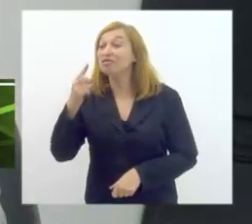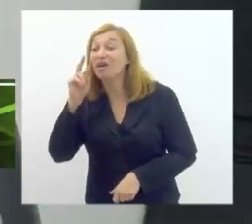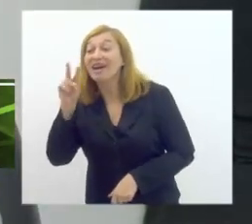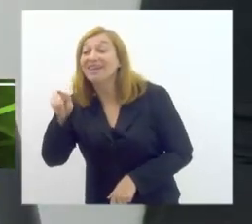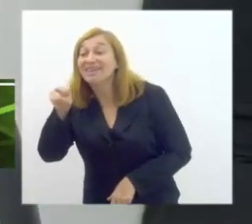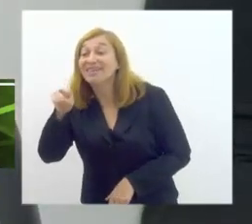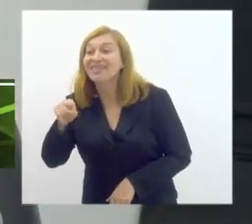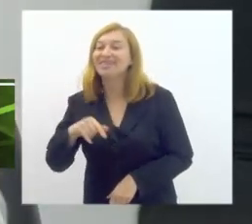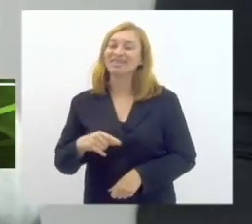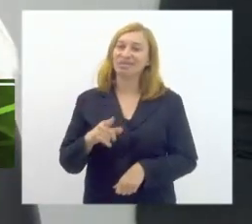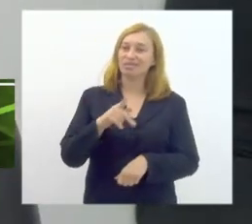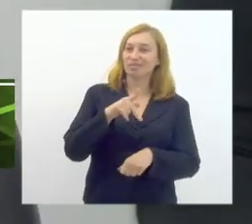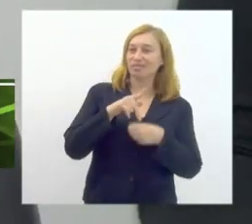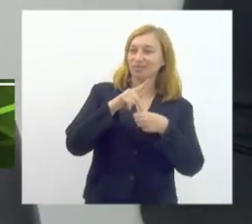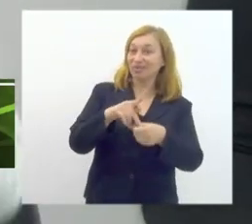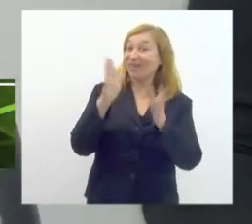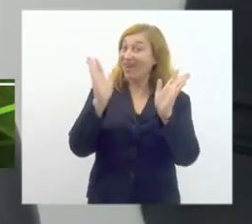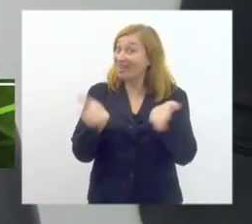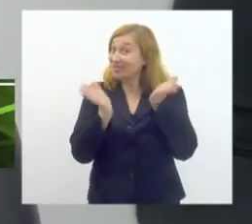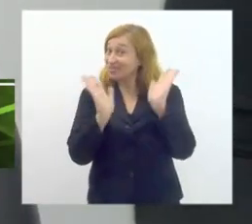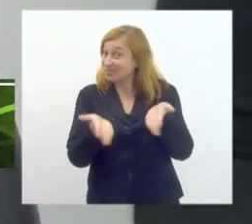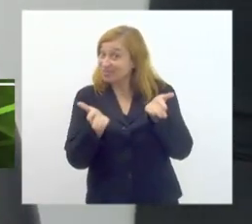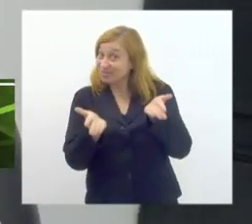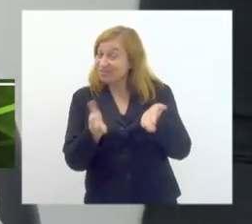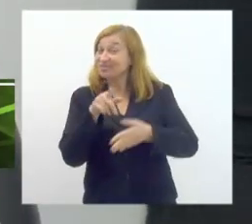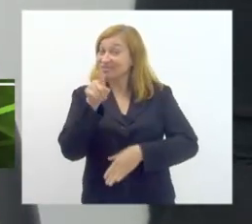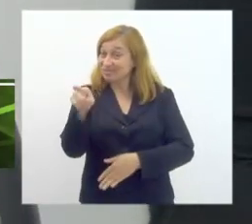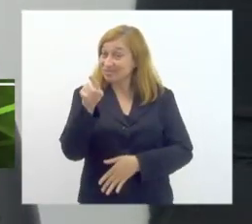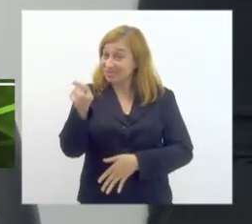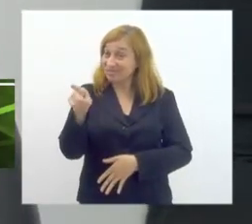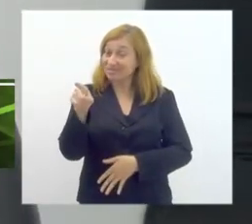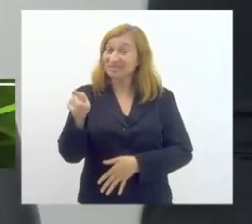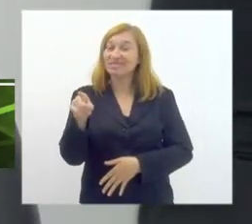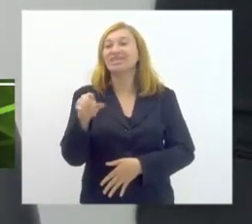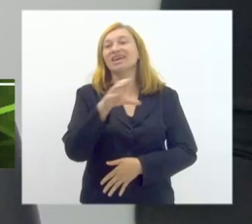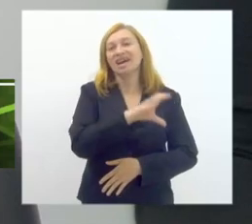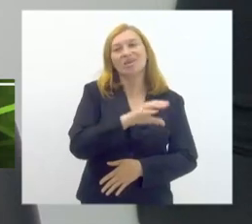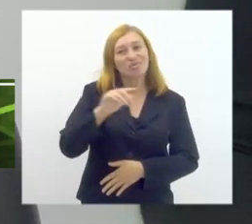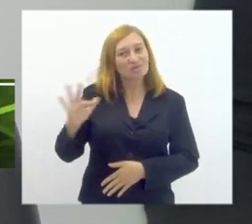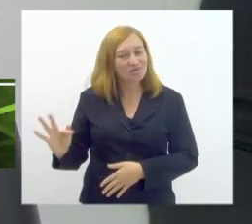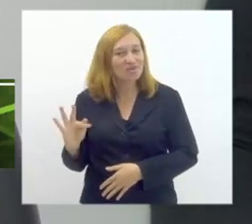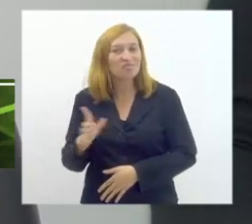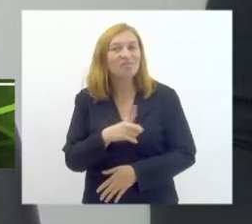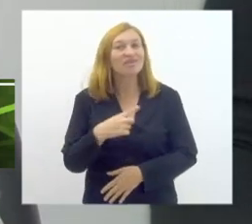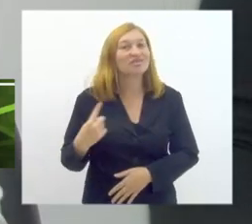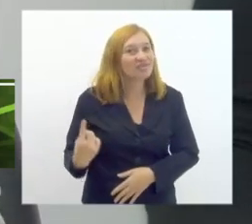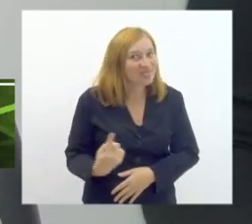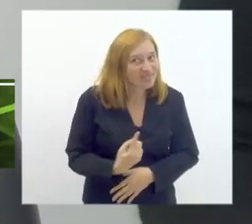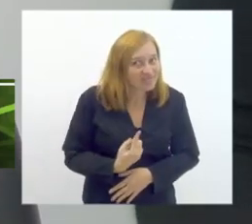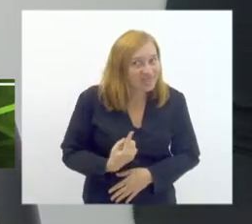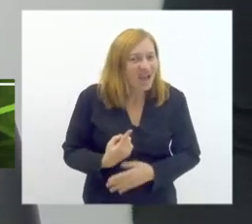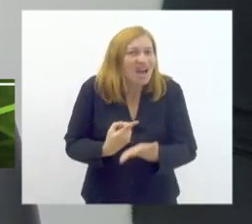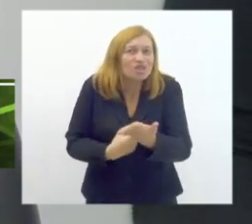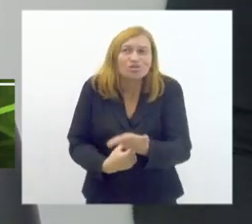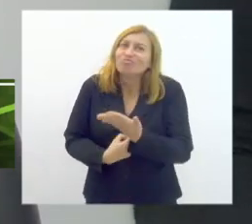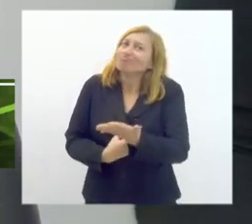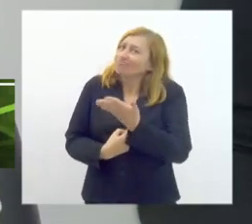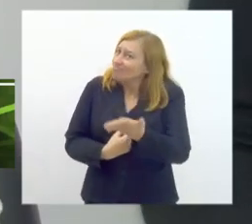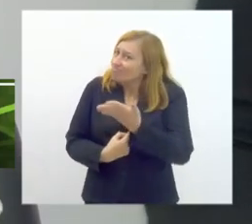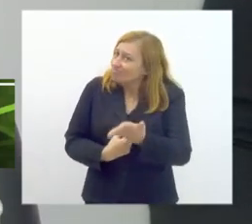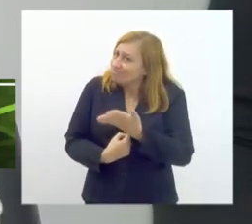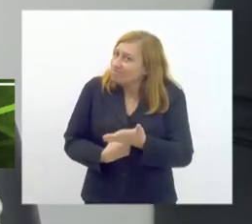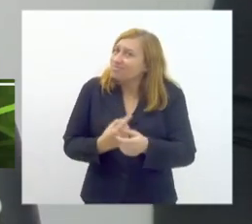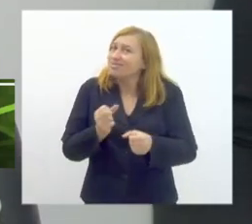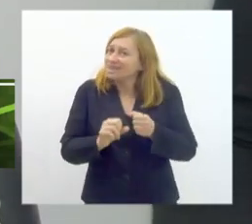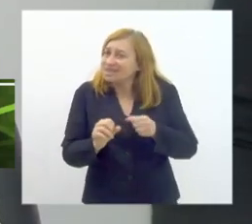que é promotora agora lá da região de Cabo Frio, mas foi nossa, nos ajudou demais a fazer